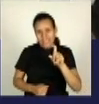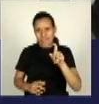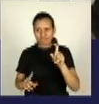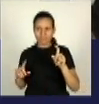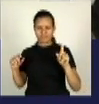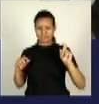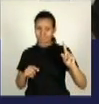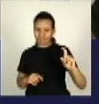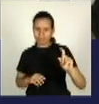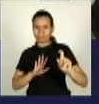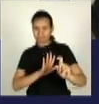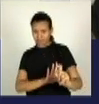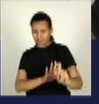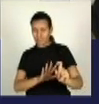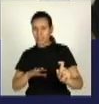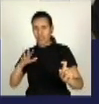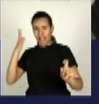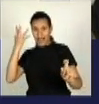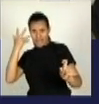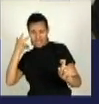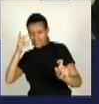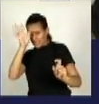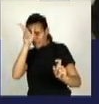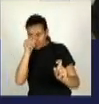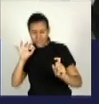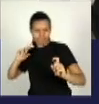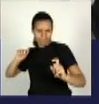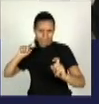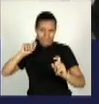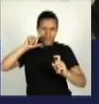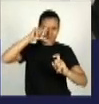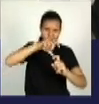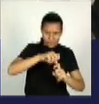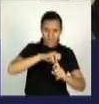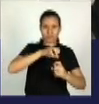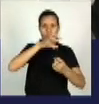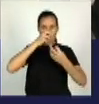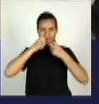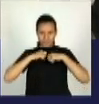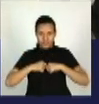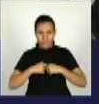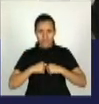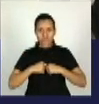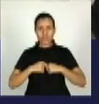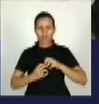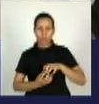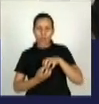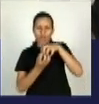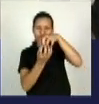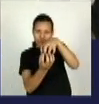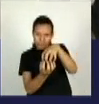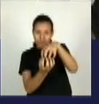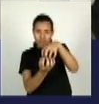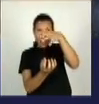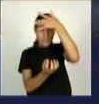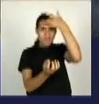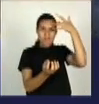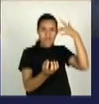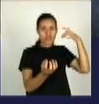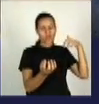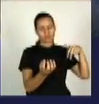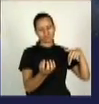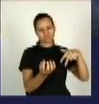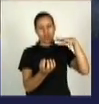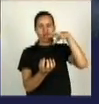sendo picada lá por uma galinha, e essa galinha botou o ovo, que por sua vez, esse ovo, essa bactéria está